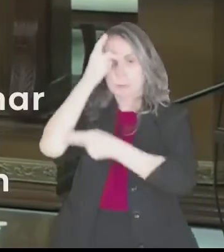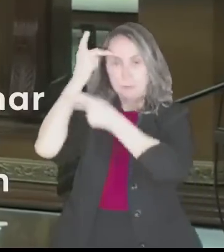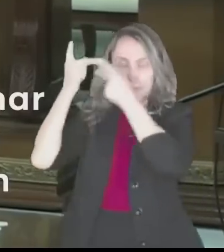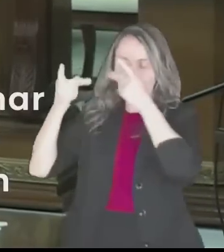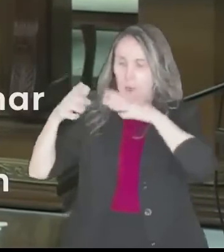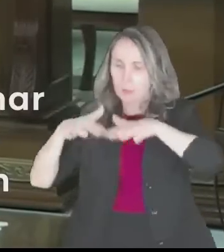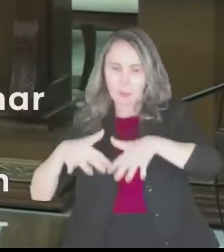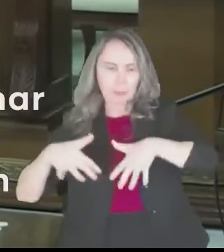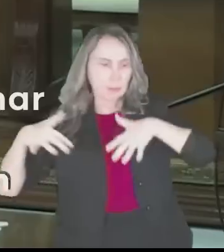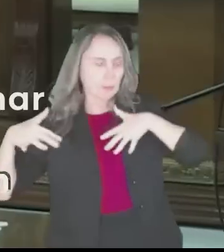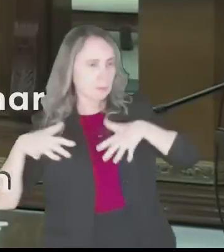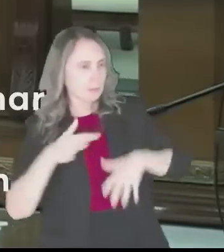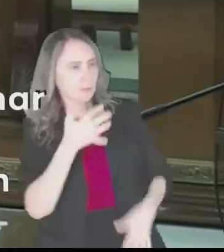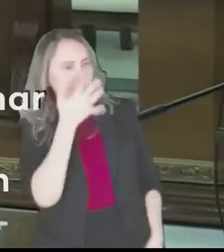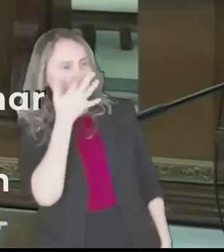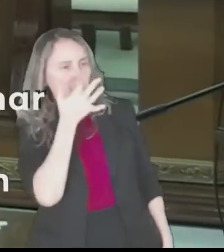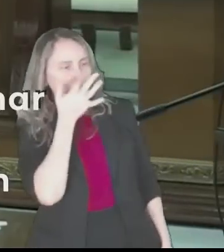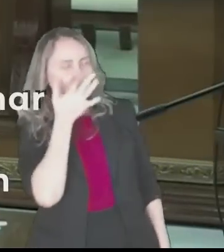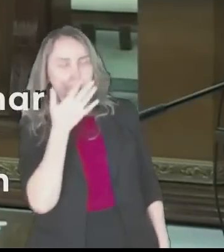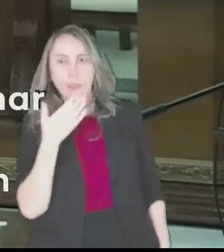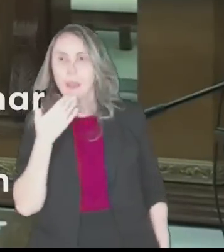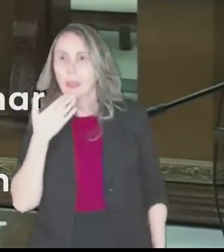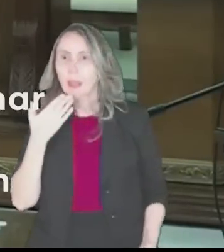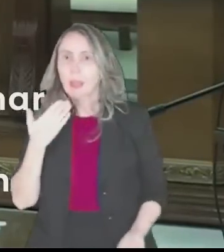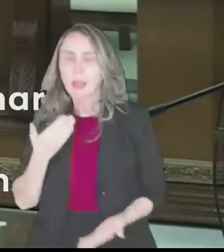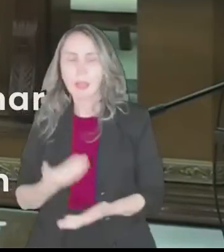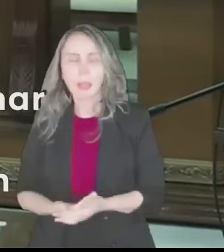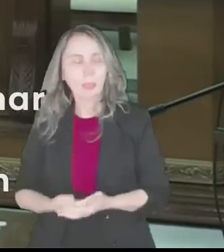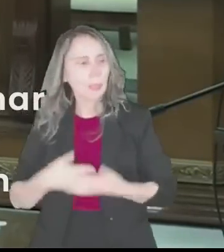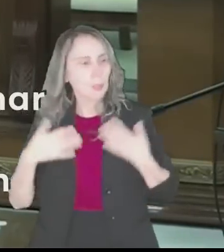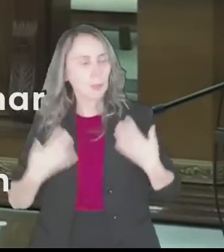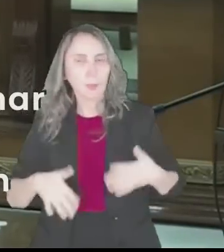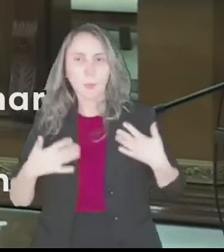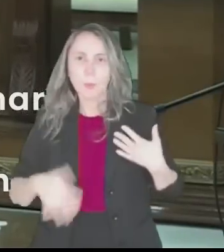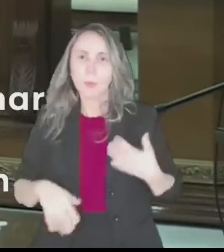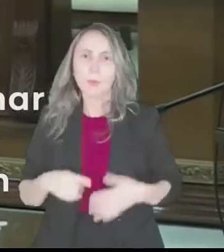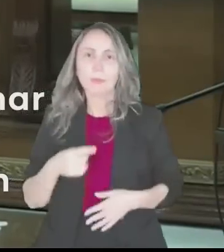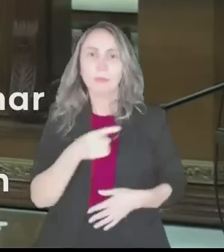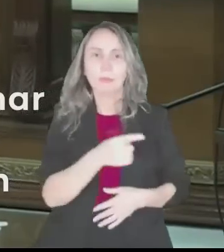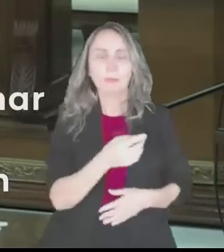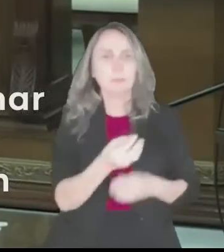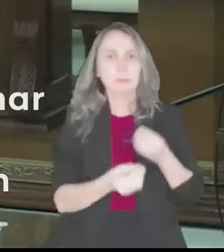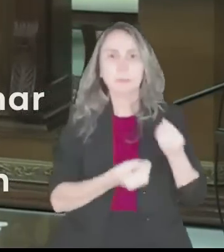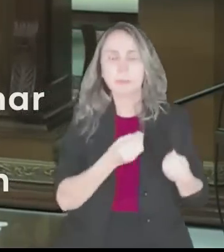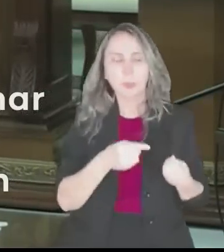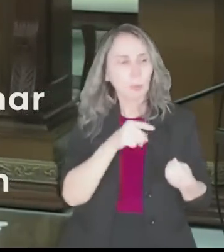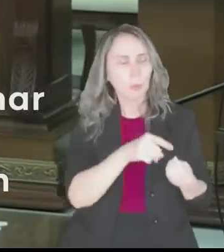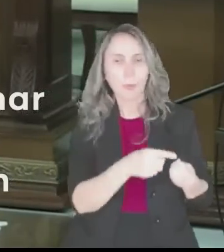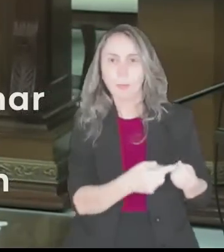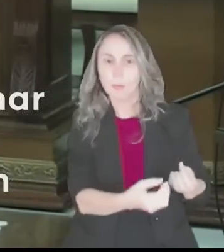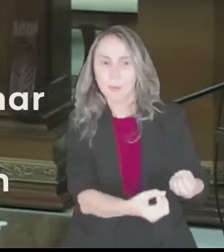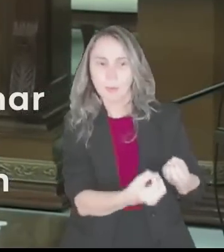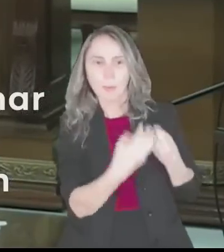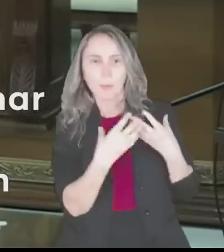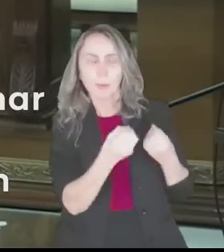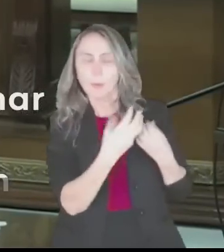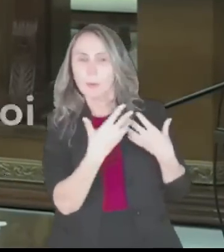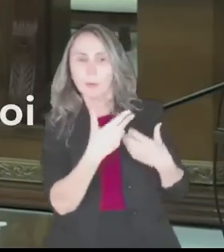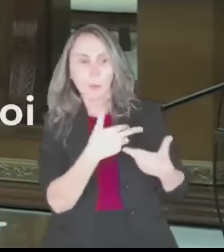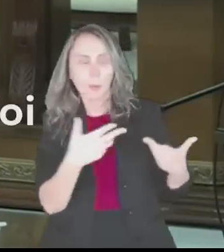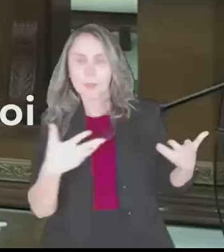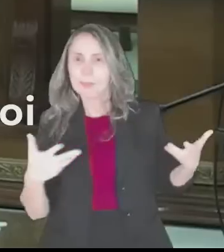se admiravam, dizendo: de onde lhe vêm essas